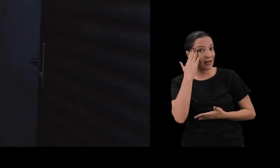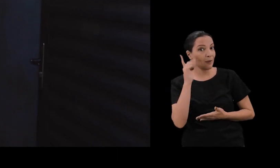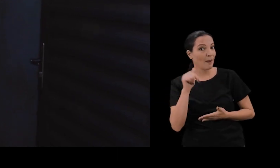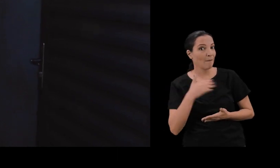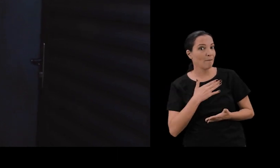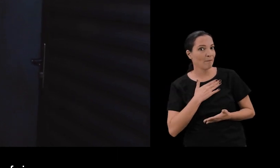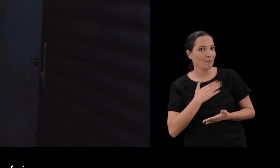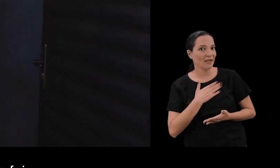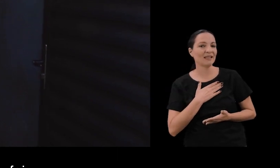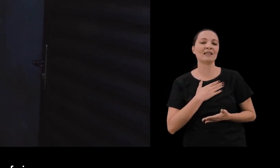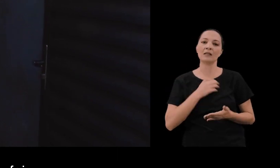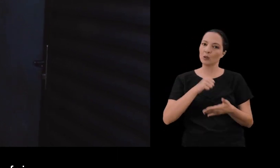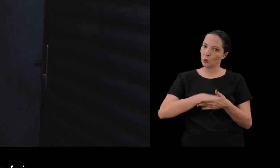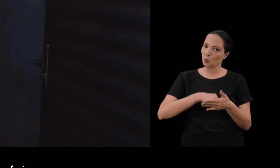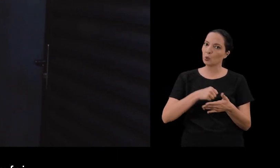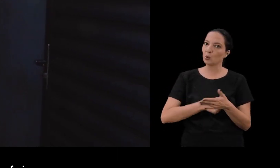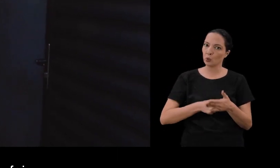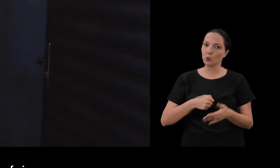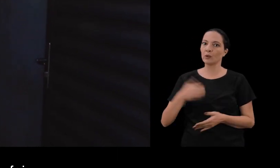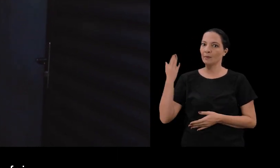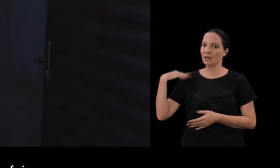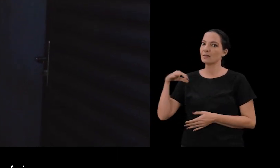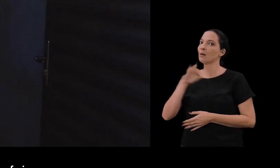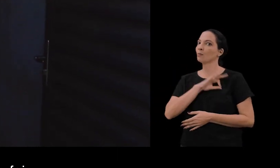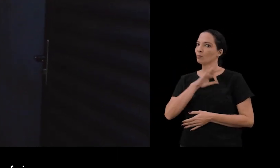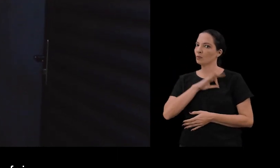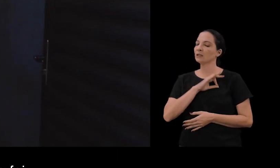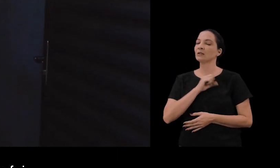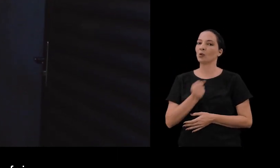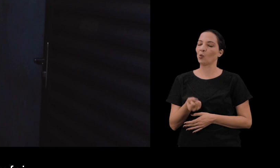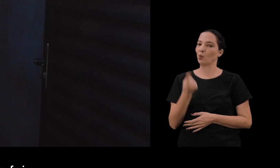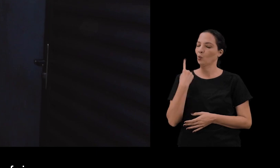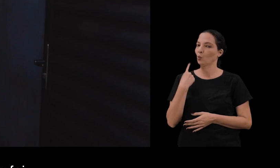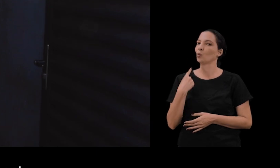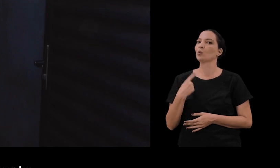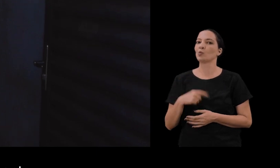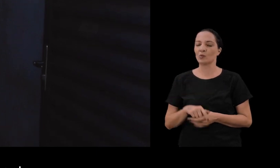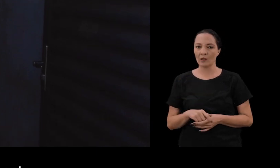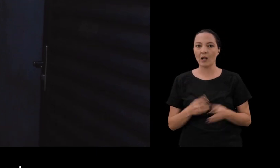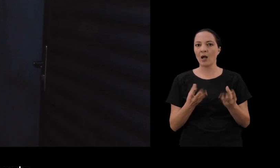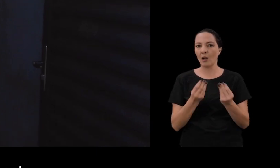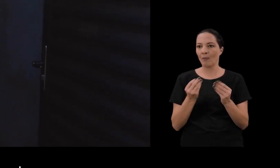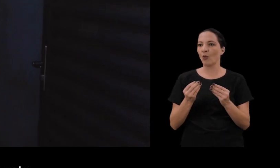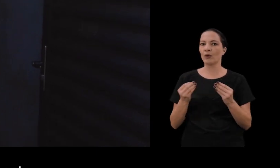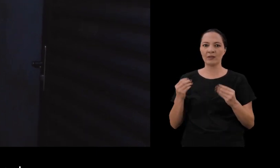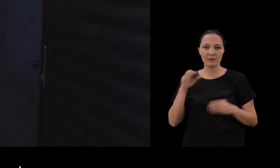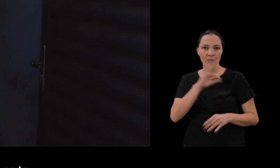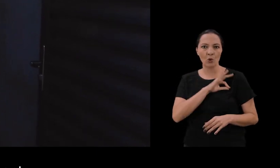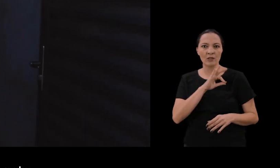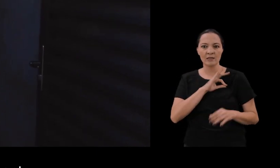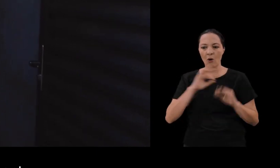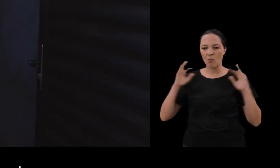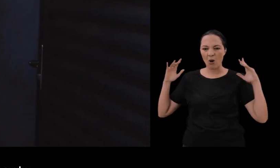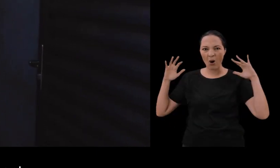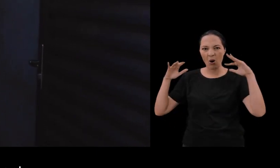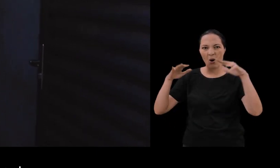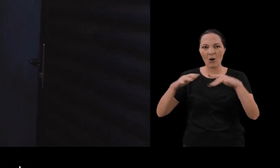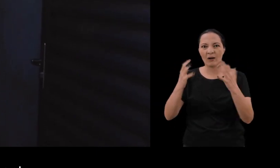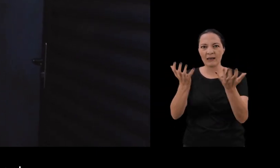minha. A luta com as polícias foi muito grande, que eles juntou um monte para derrubar meu